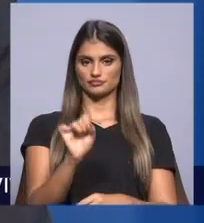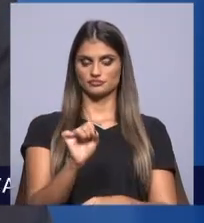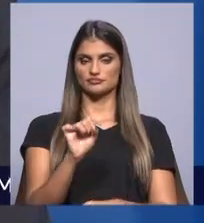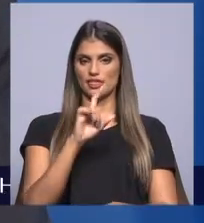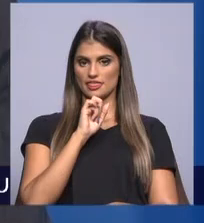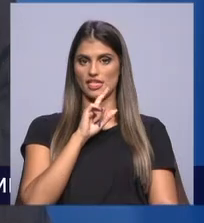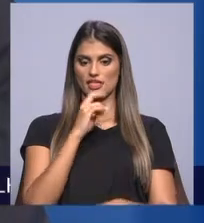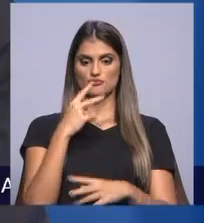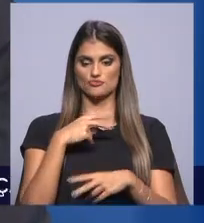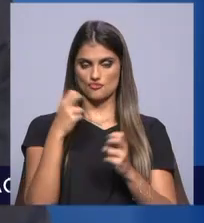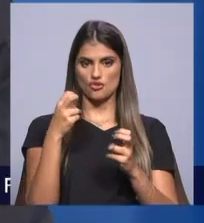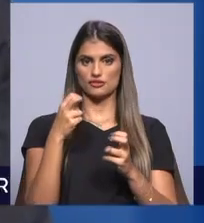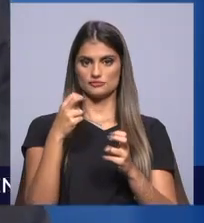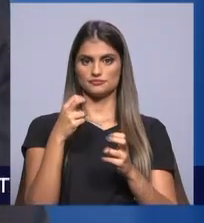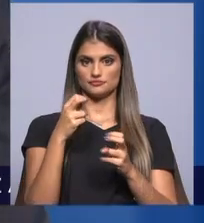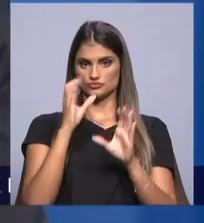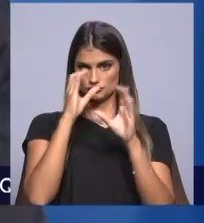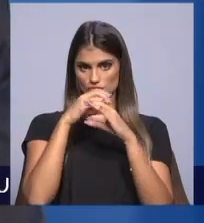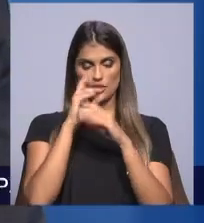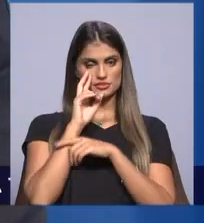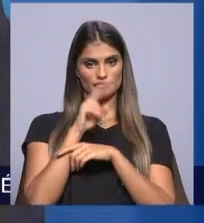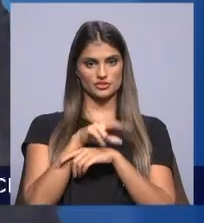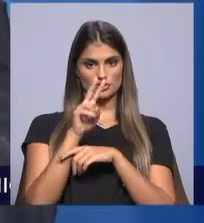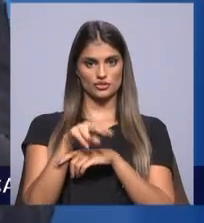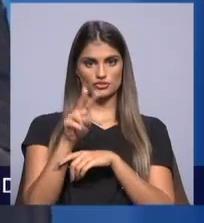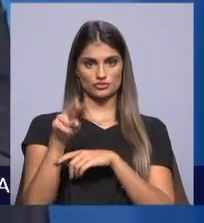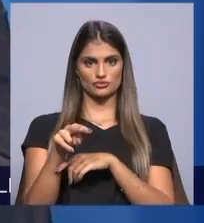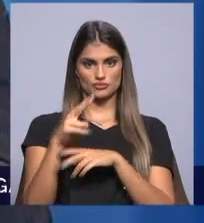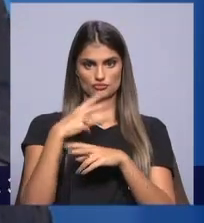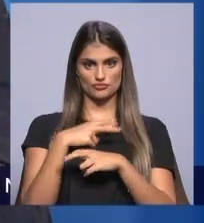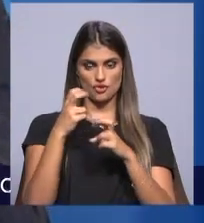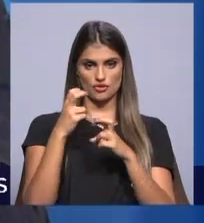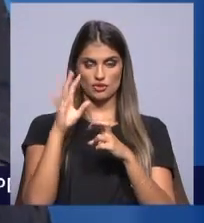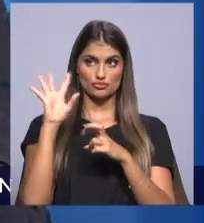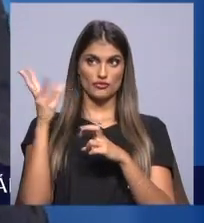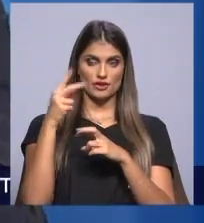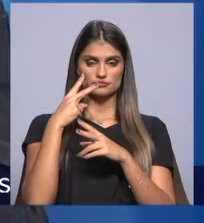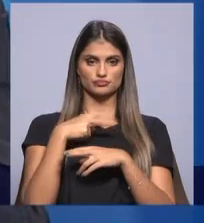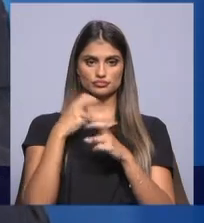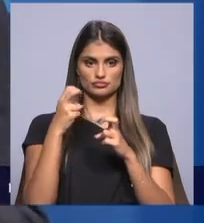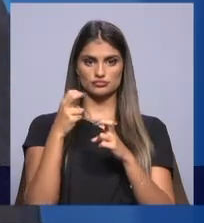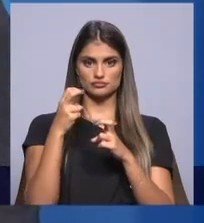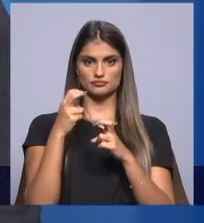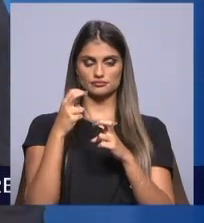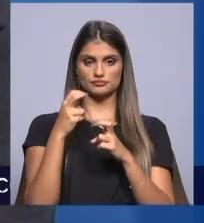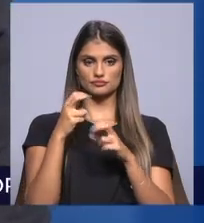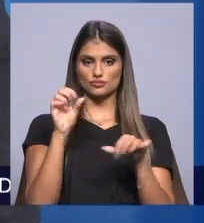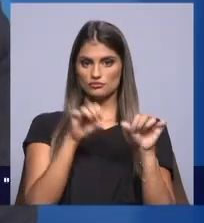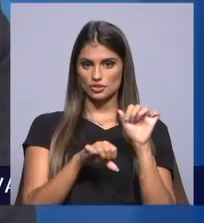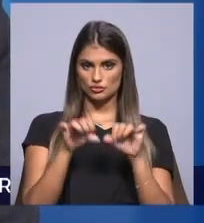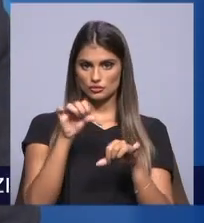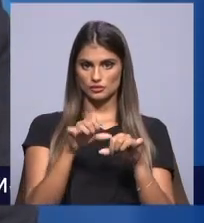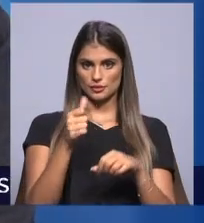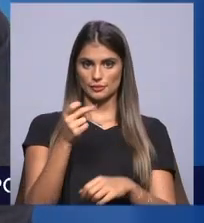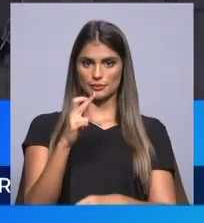conseguiram detectar, utilizando os telescópios do Observatório Europeu do Sul, detectaram na sua atmosfera o elemento químico